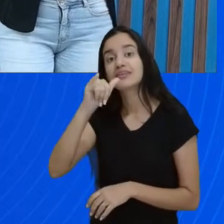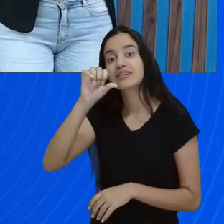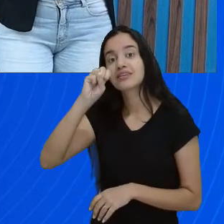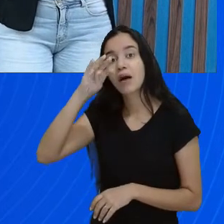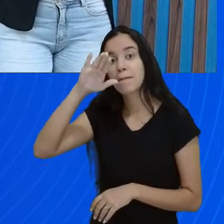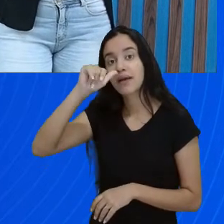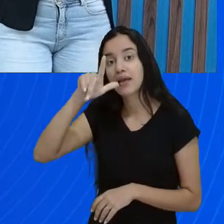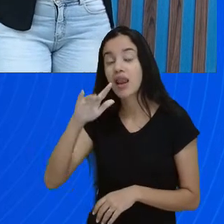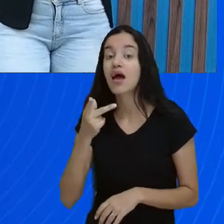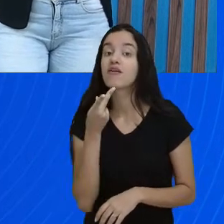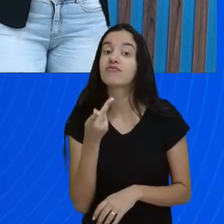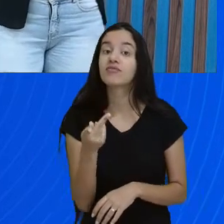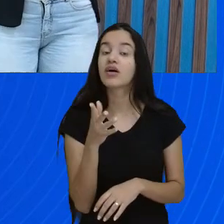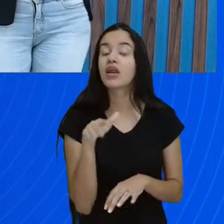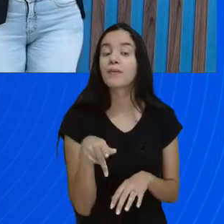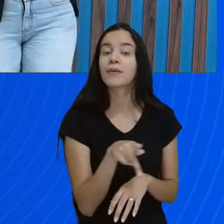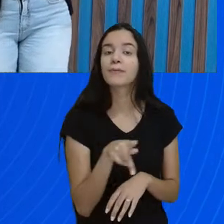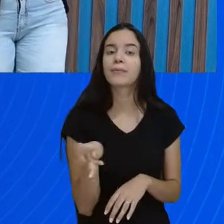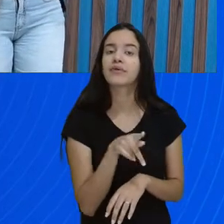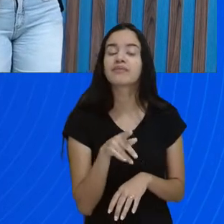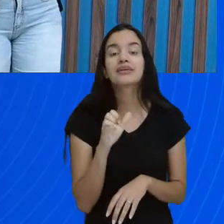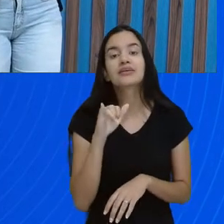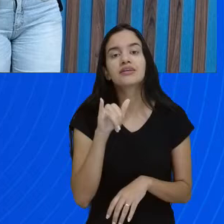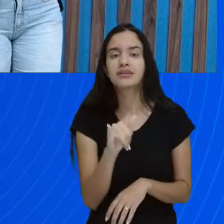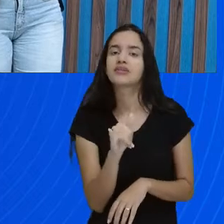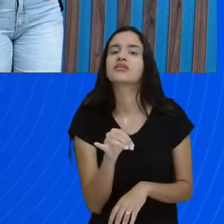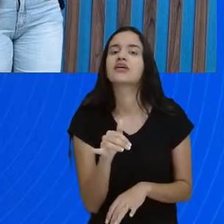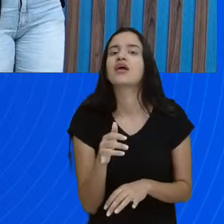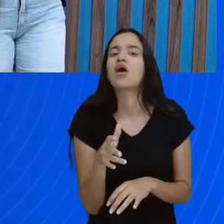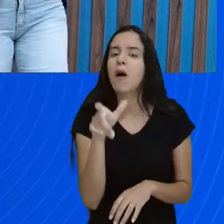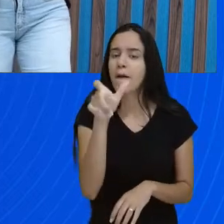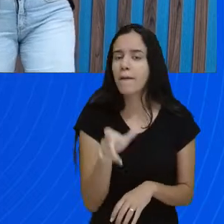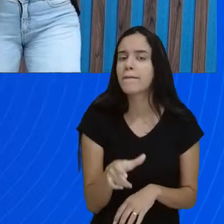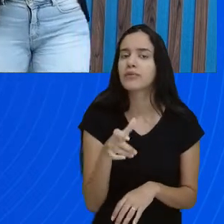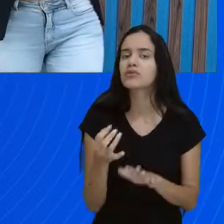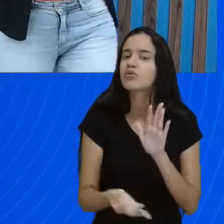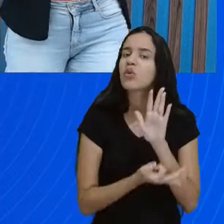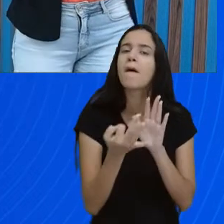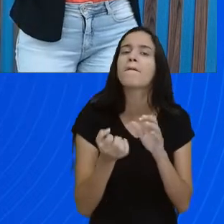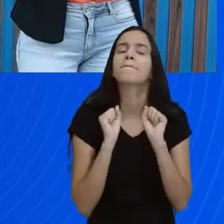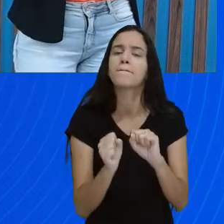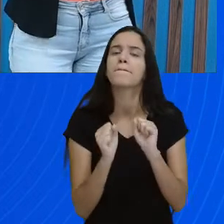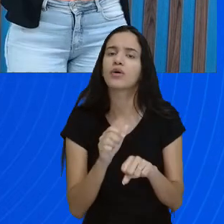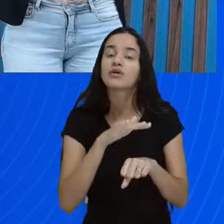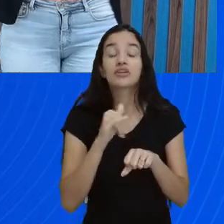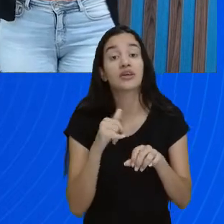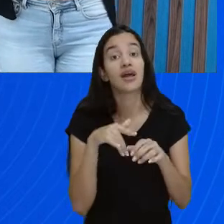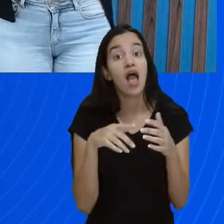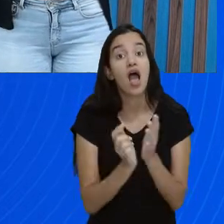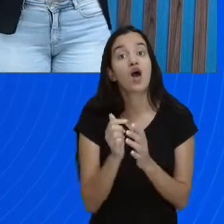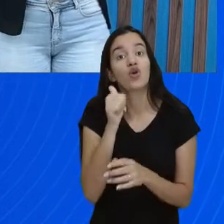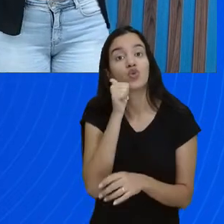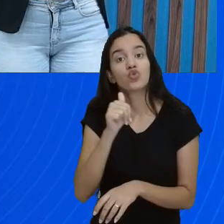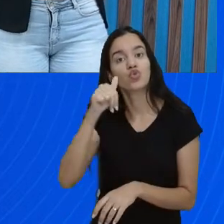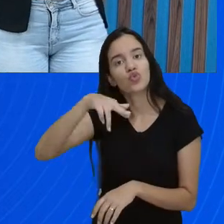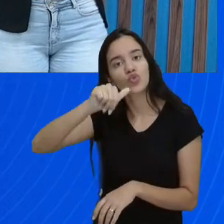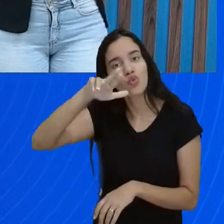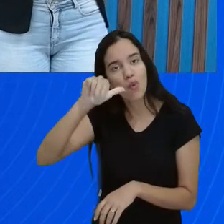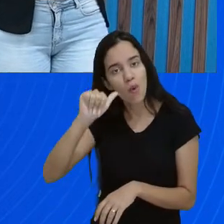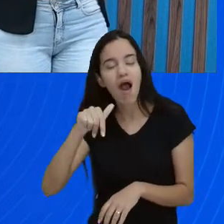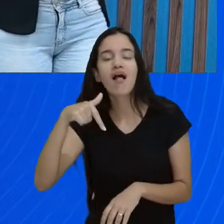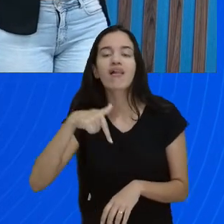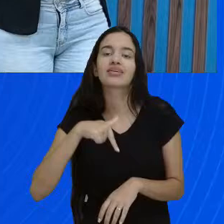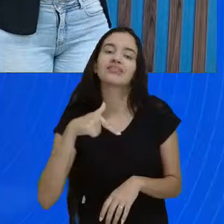professora Kátia que ela me diz. Professora Kátia, se alguém comentar alguma coisa, pode me chamar, viu? Nuala também já está por aqui. Seja